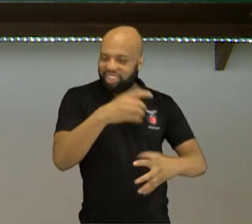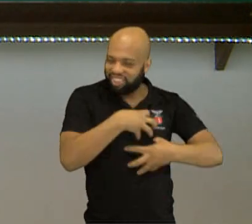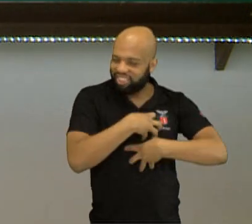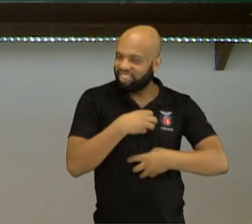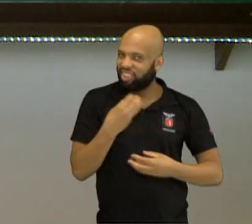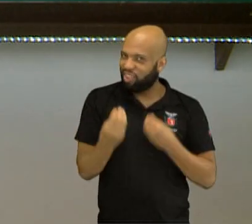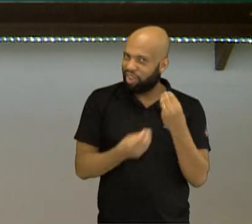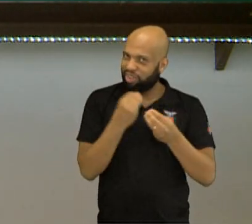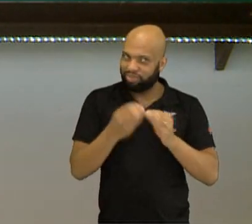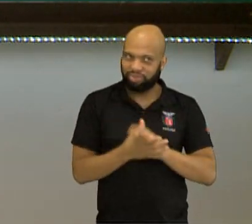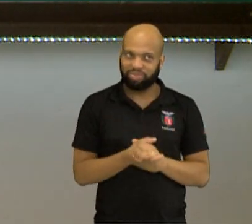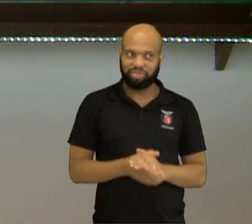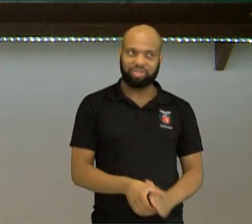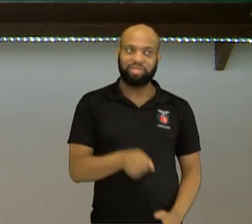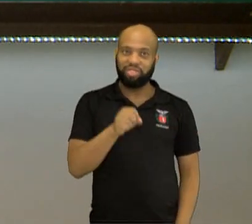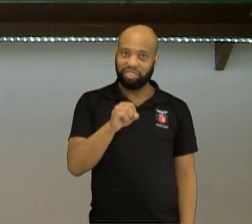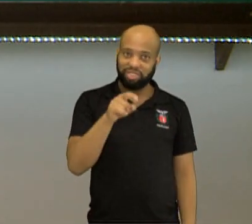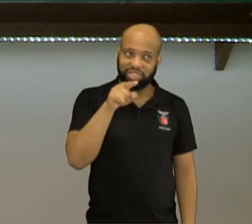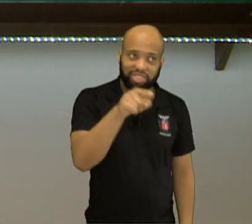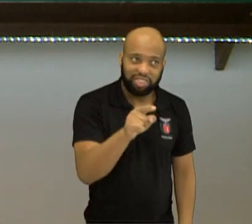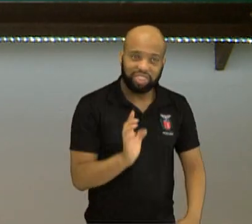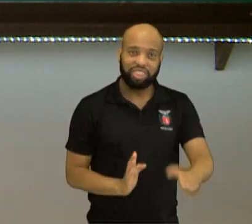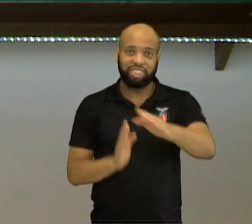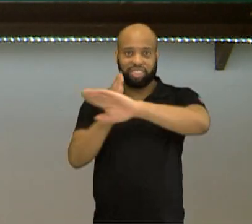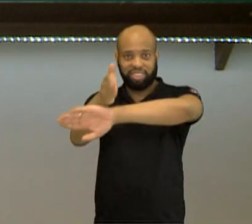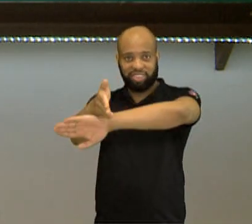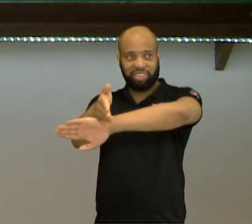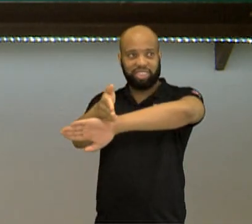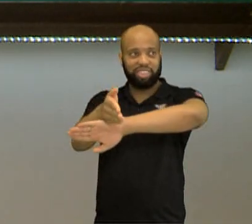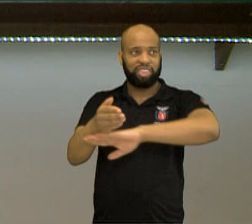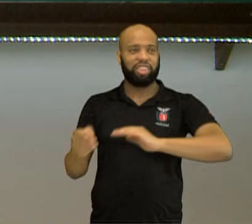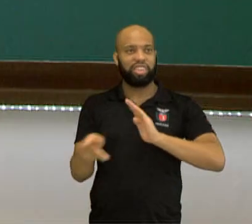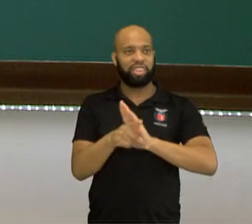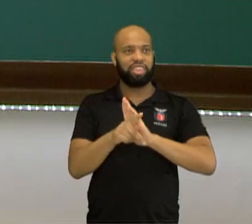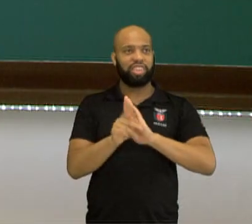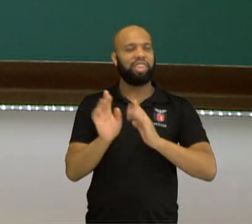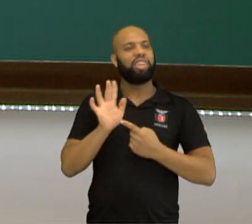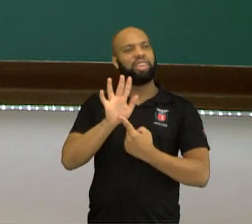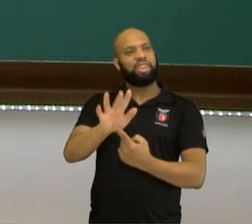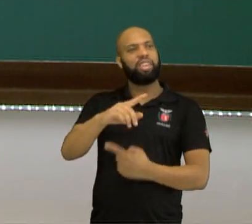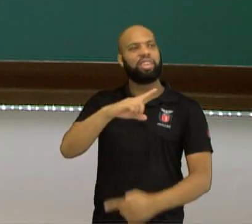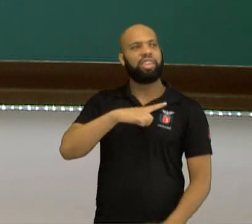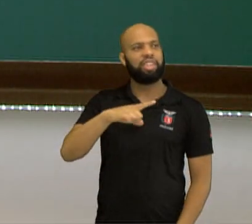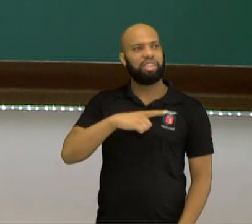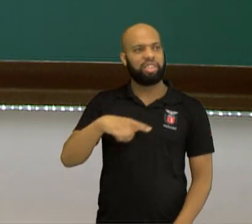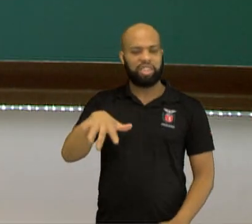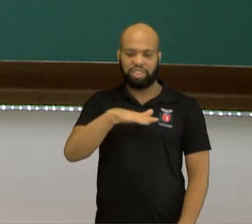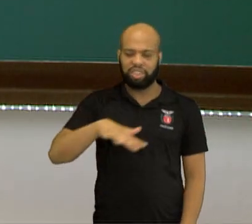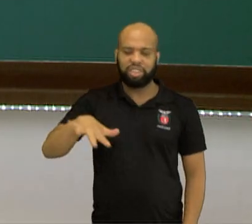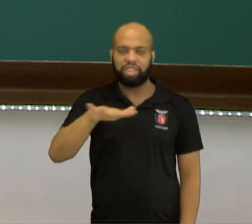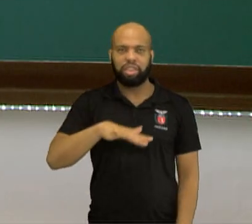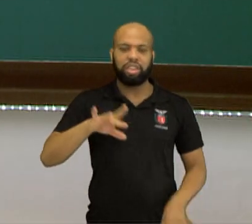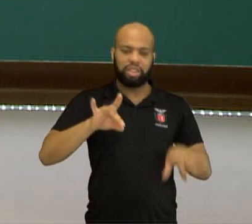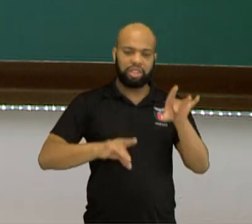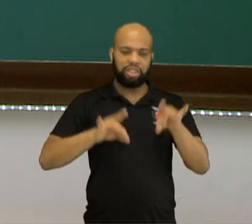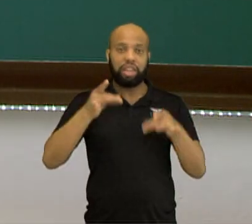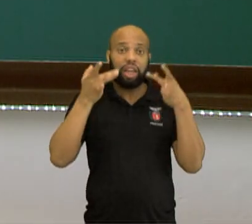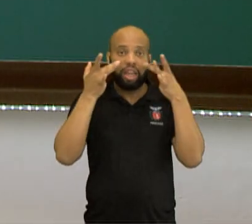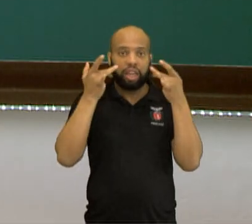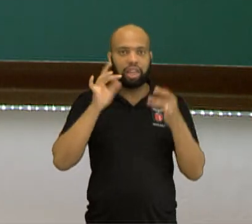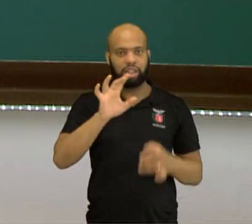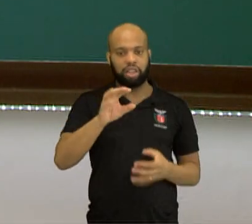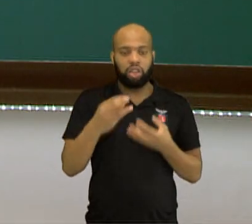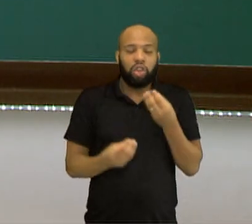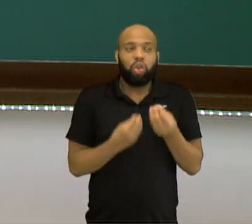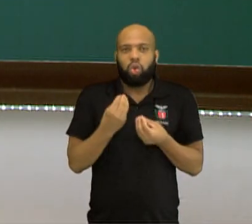sentiria, né? Se você fosse a uma apresentação num espaço desse, né?